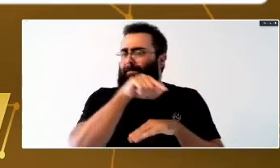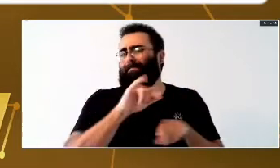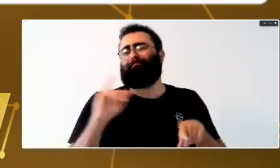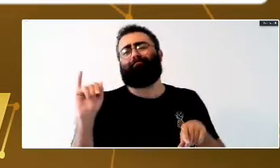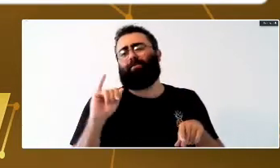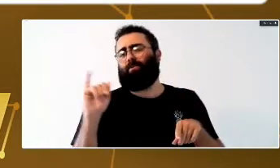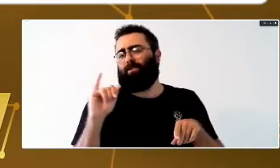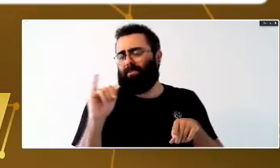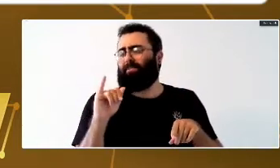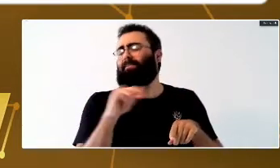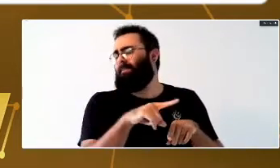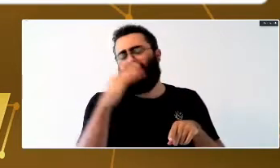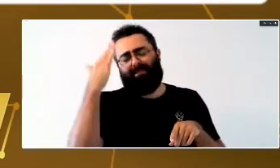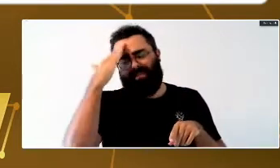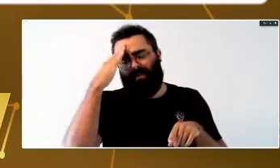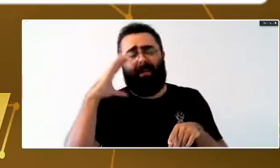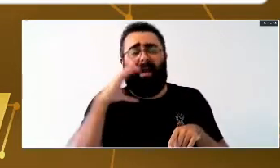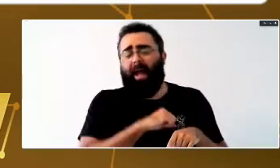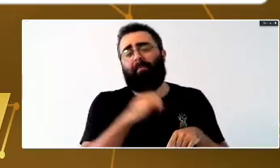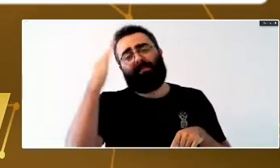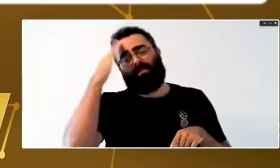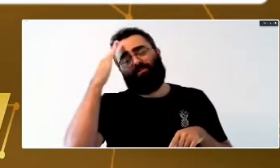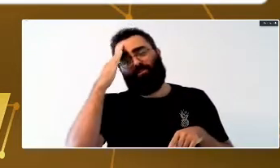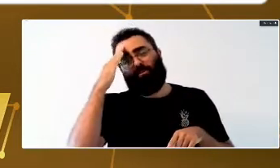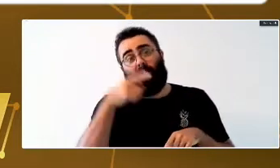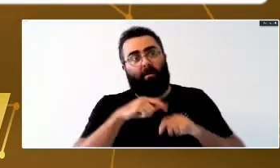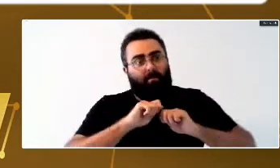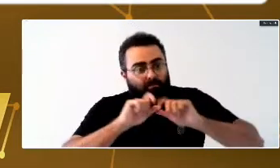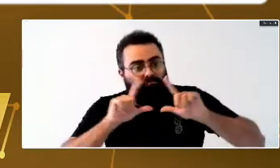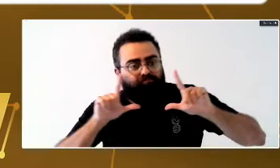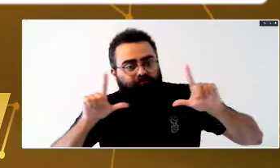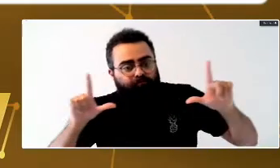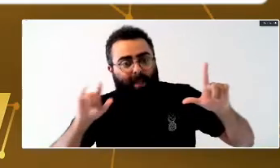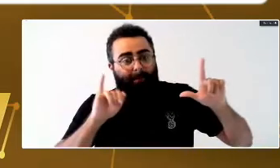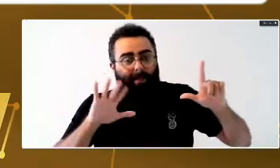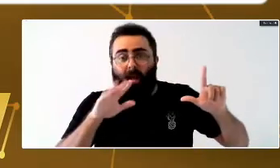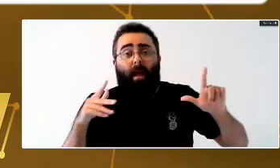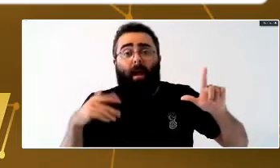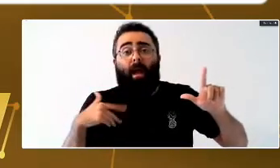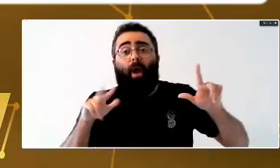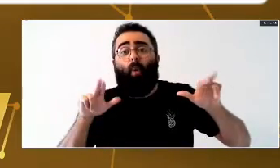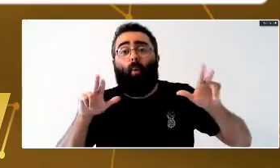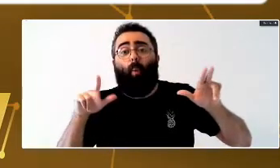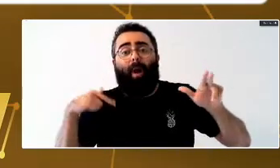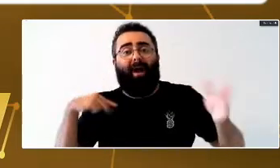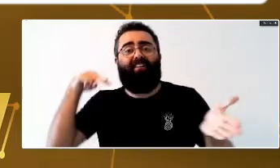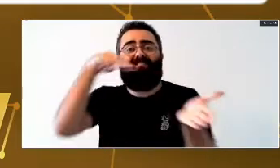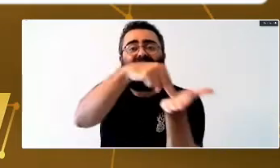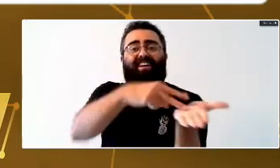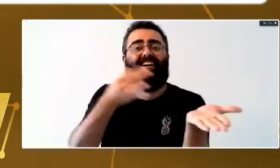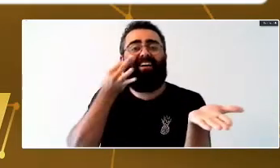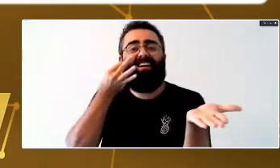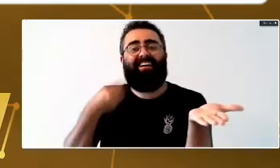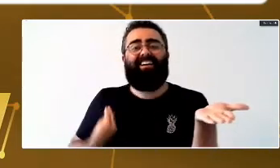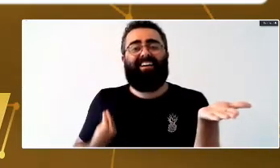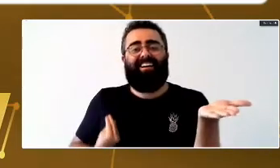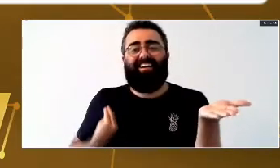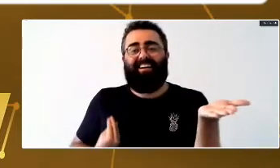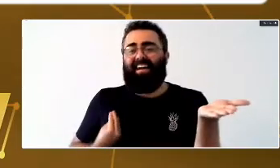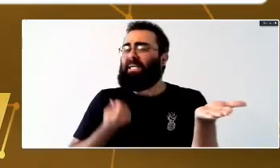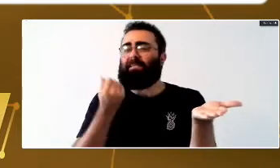comunicar, é isso. A gente abre uma imagem, é como se a gente estivesse em campo, comunicando, vendo todas